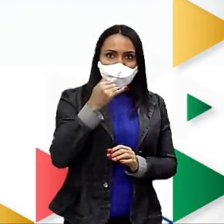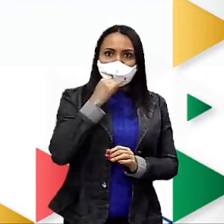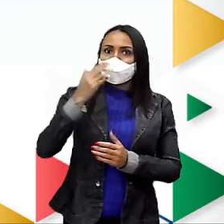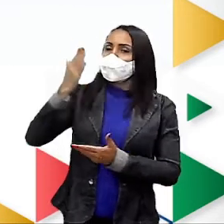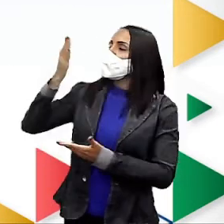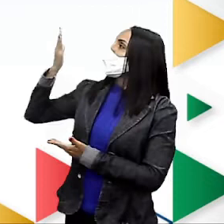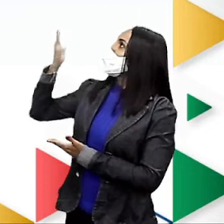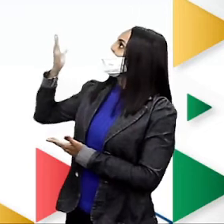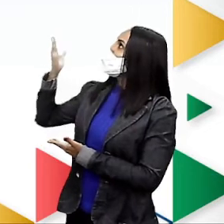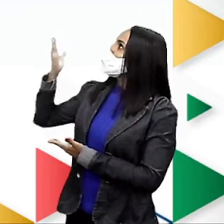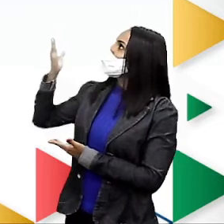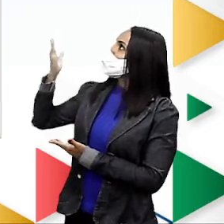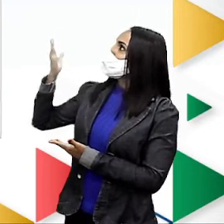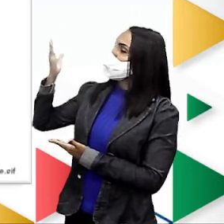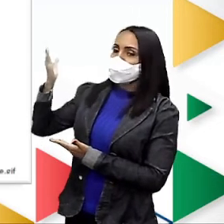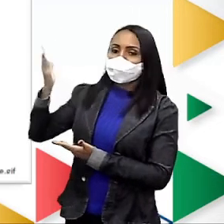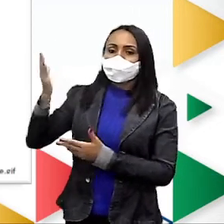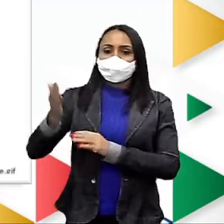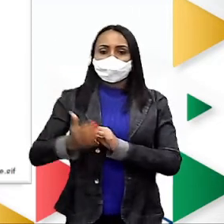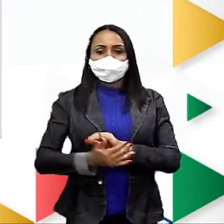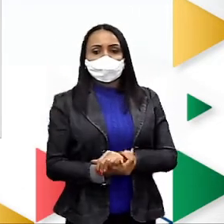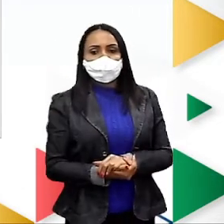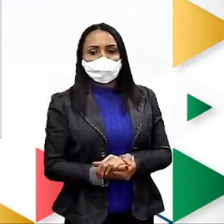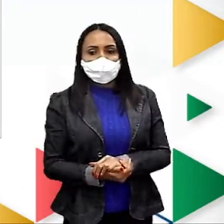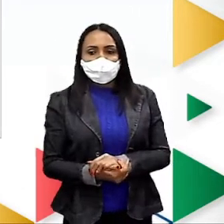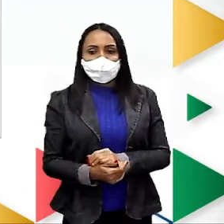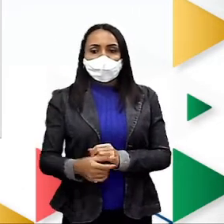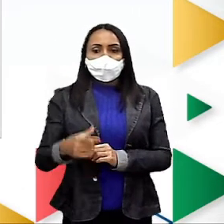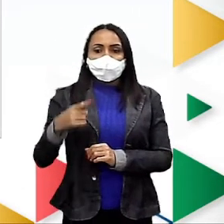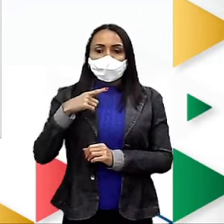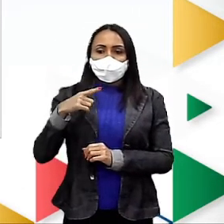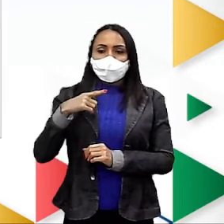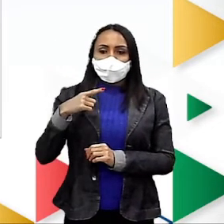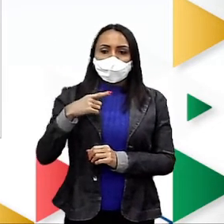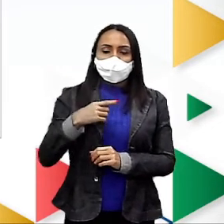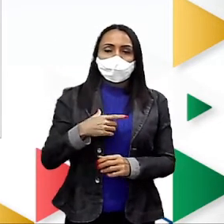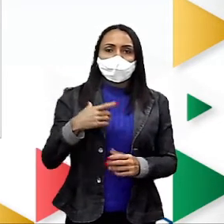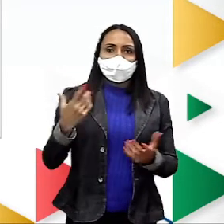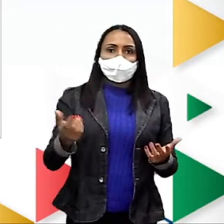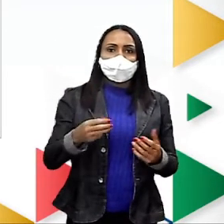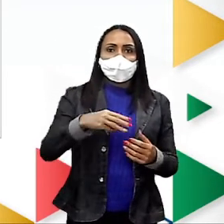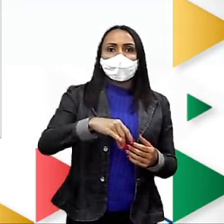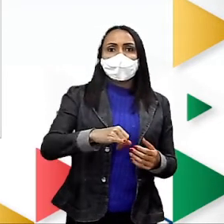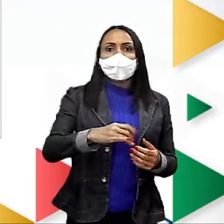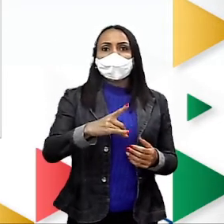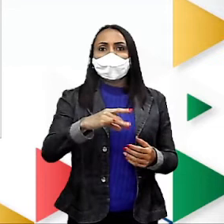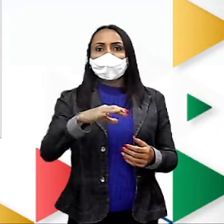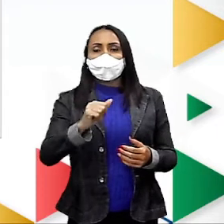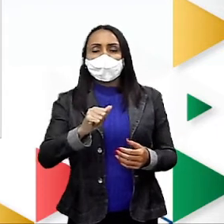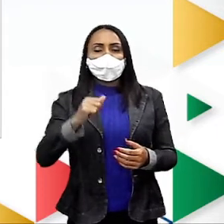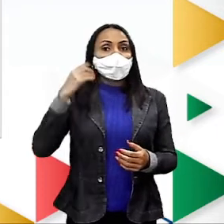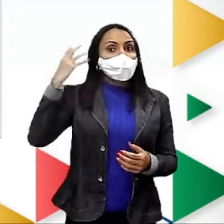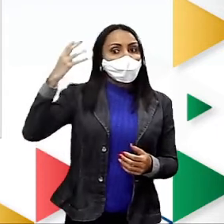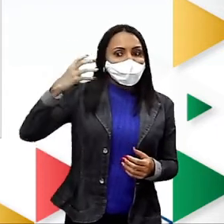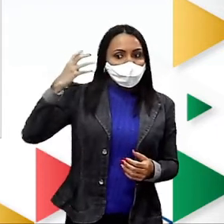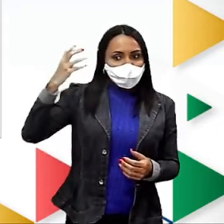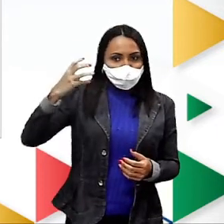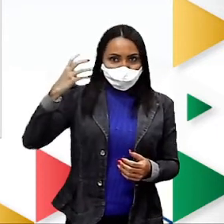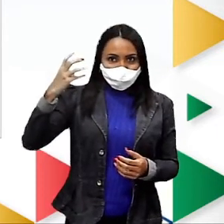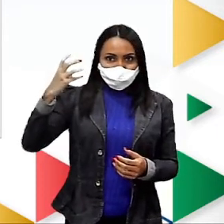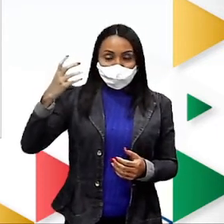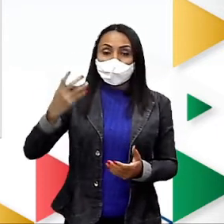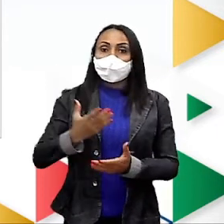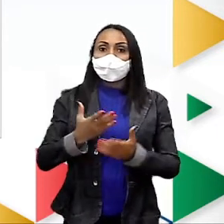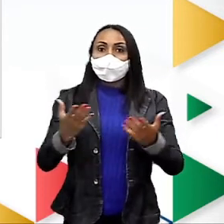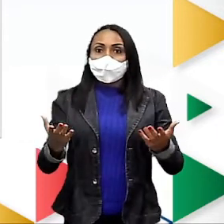de uma entrevista radiofônica. Nós temos uma entrevista, a mídia radiofônica, o rádio, certo? E temos